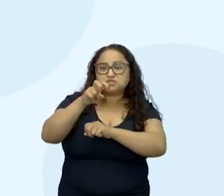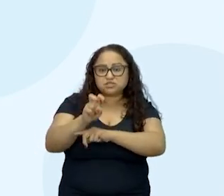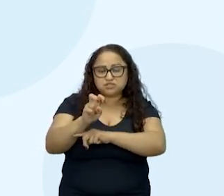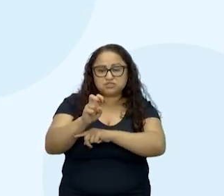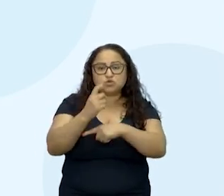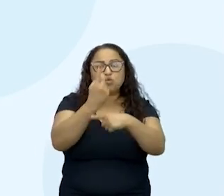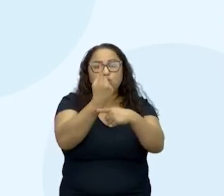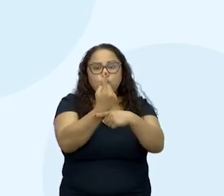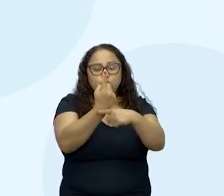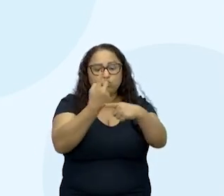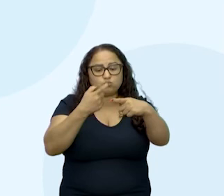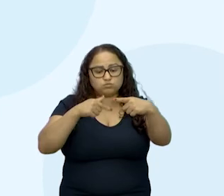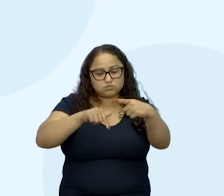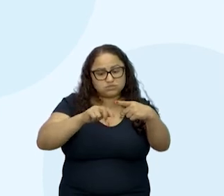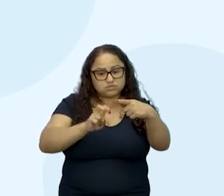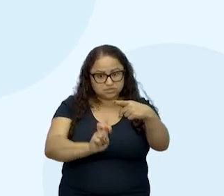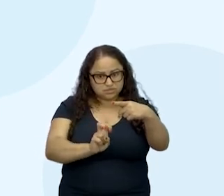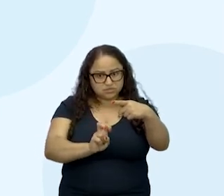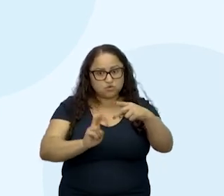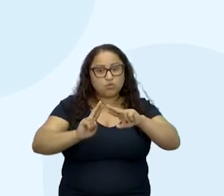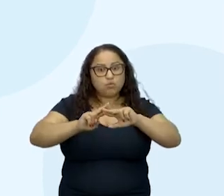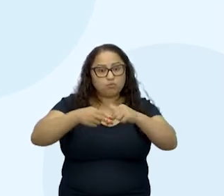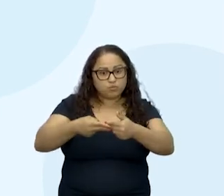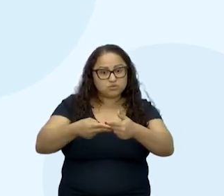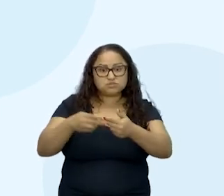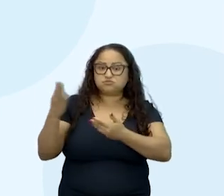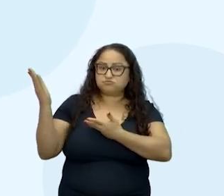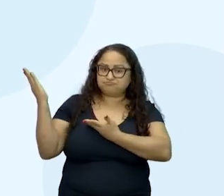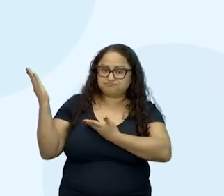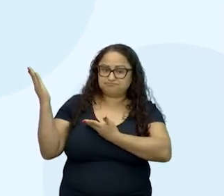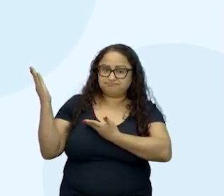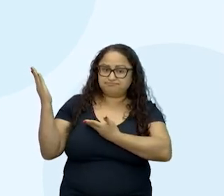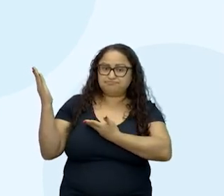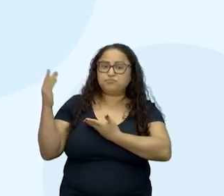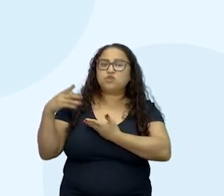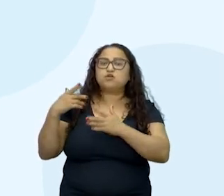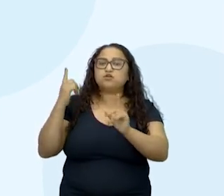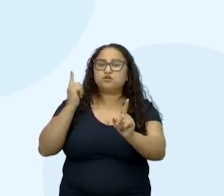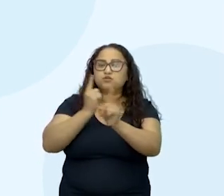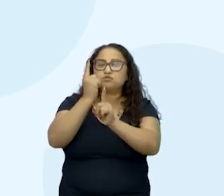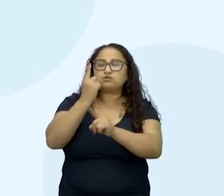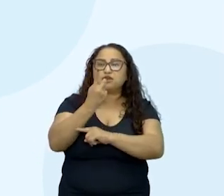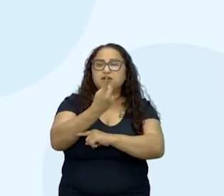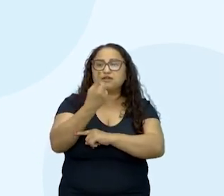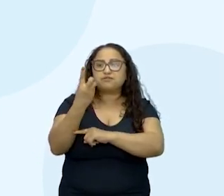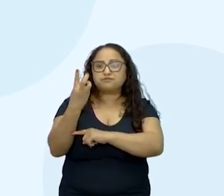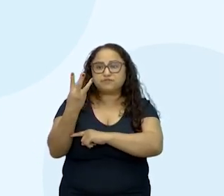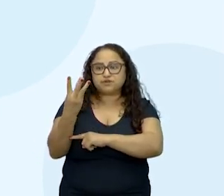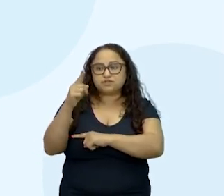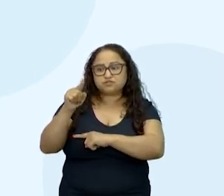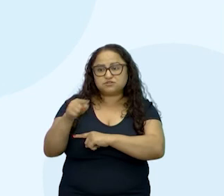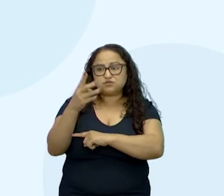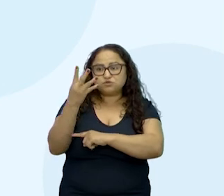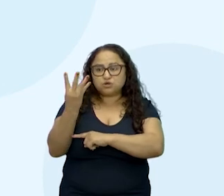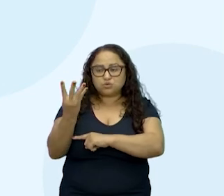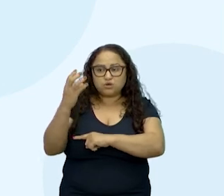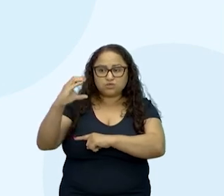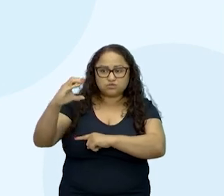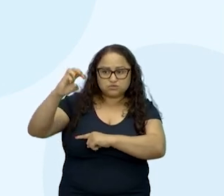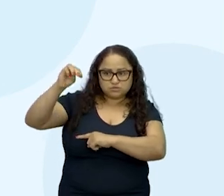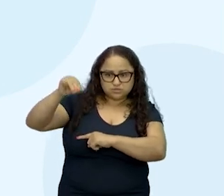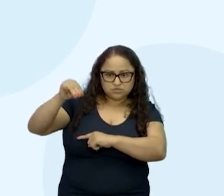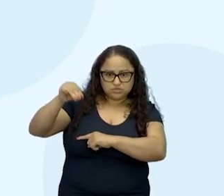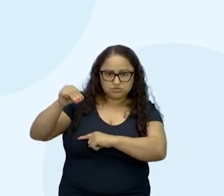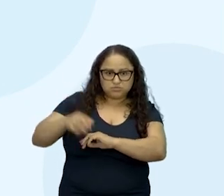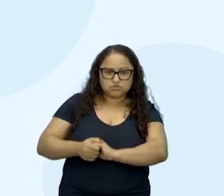para 75. Portanto, a gente vai encontrar 13,4 centímetros.